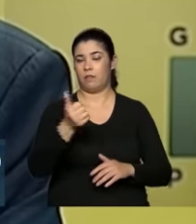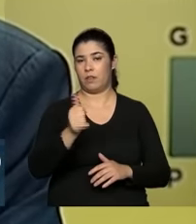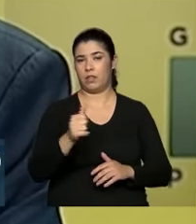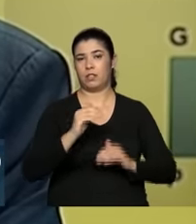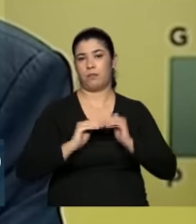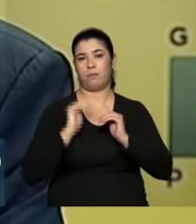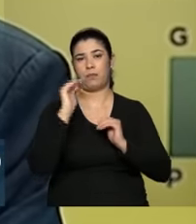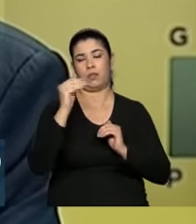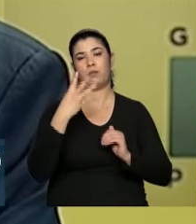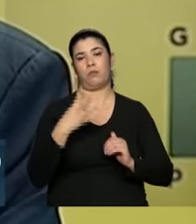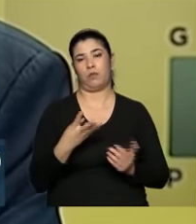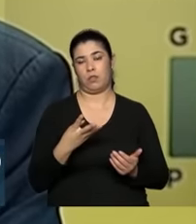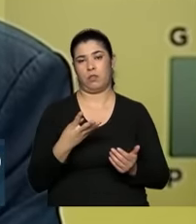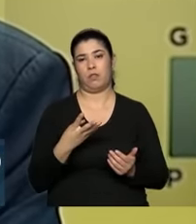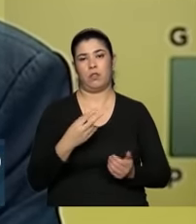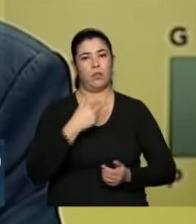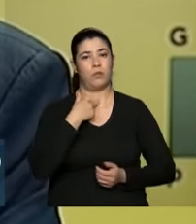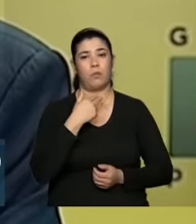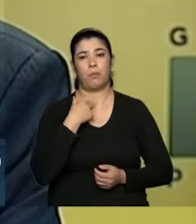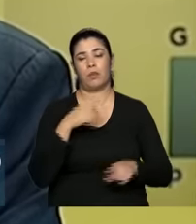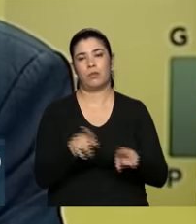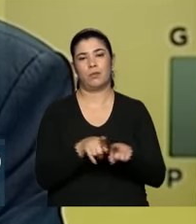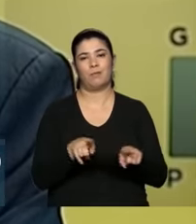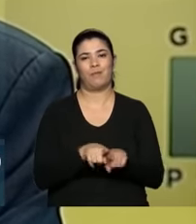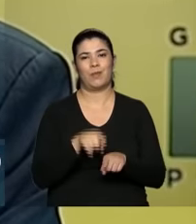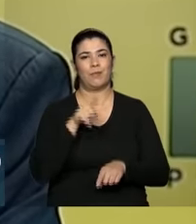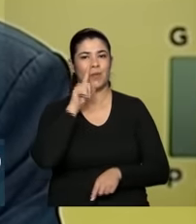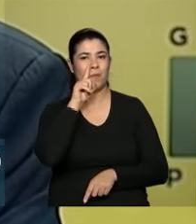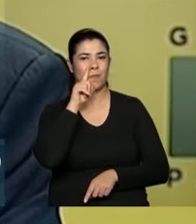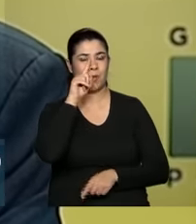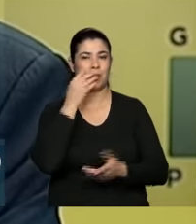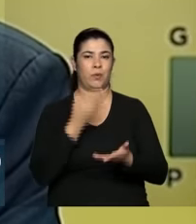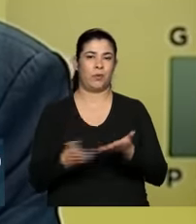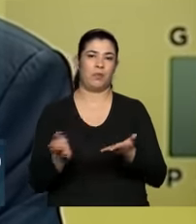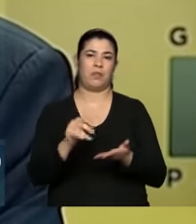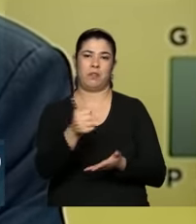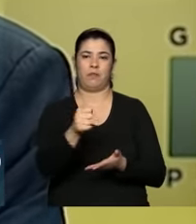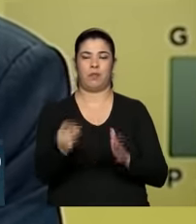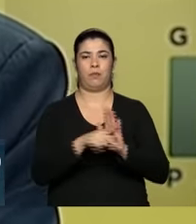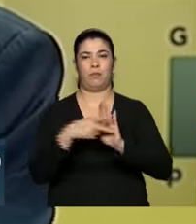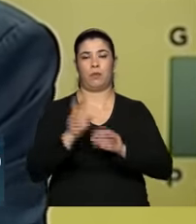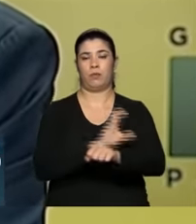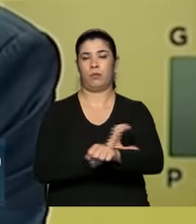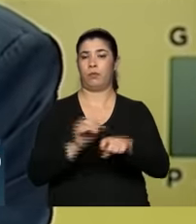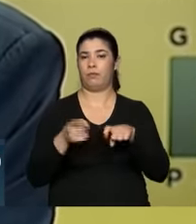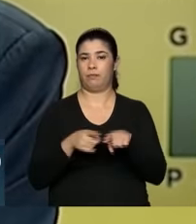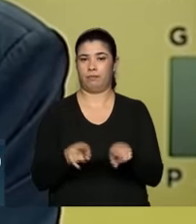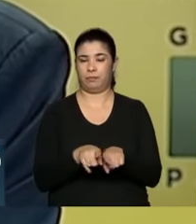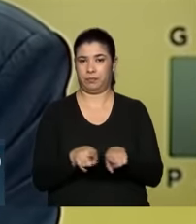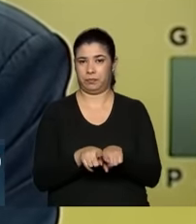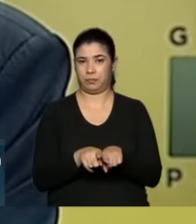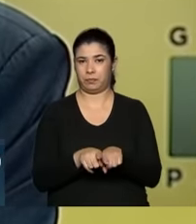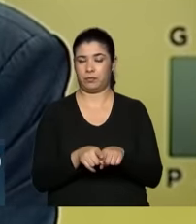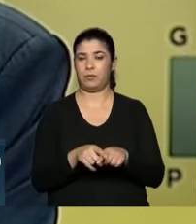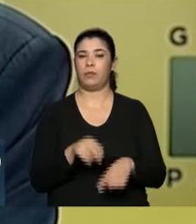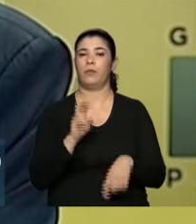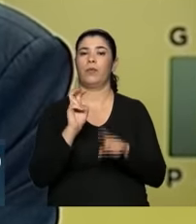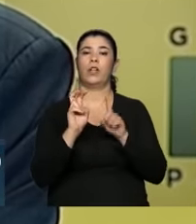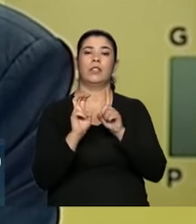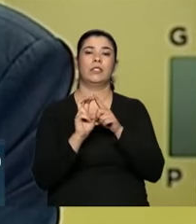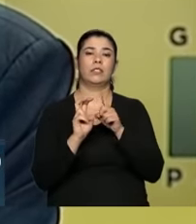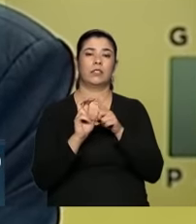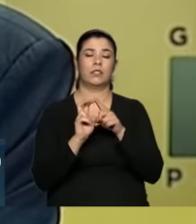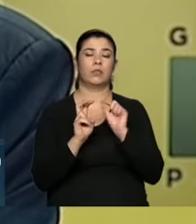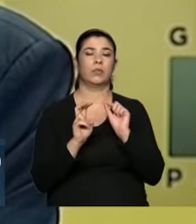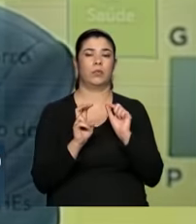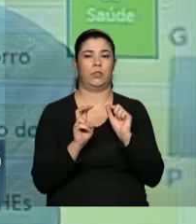Não se pode correr risco com a medicina. Então, o conceito tem que ser um conceito maior. E os 5 critérios, 5